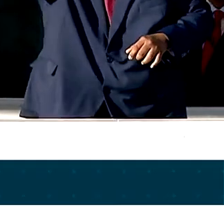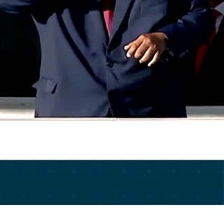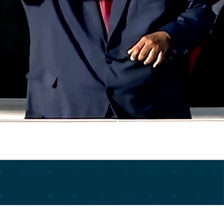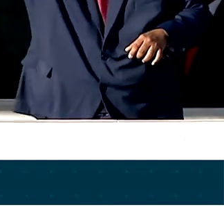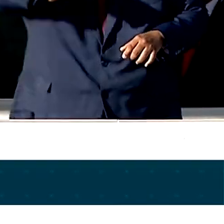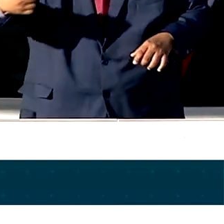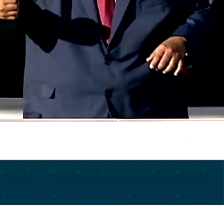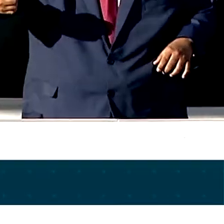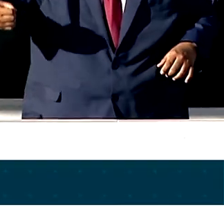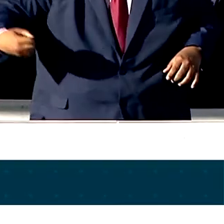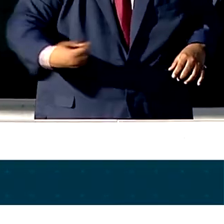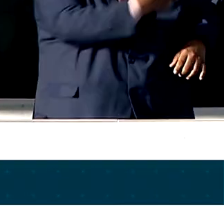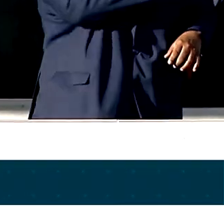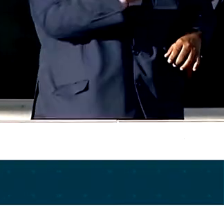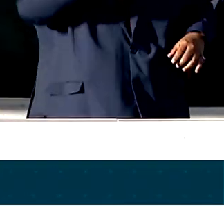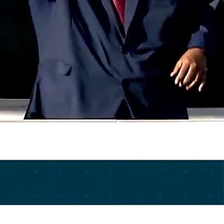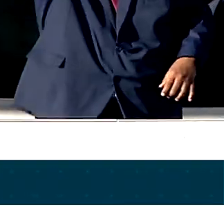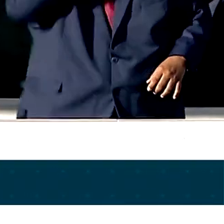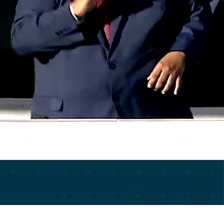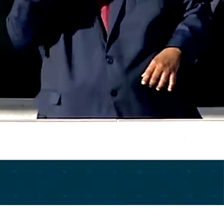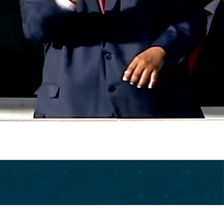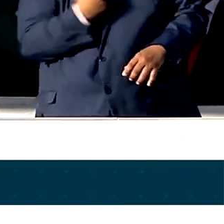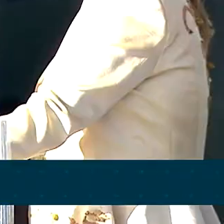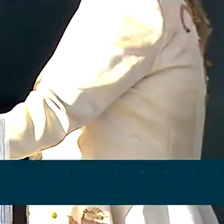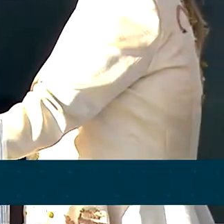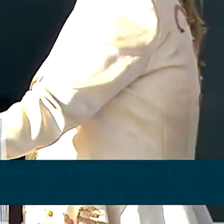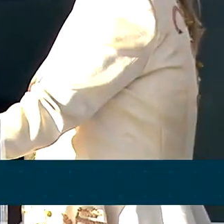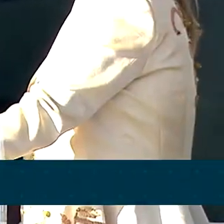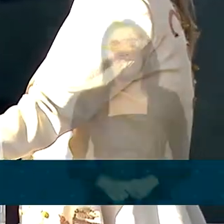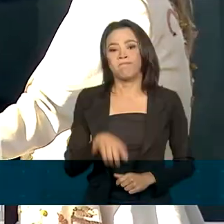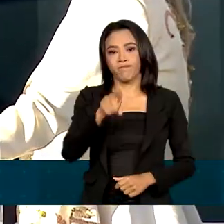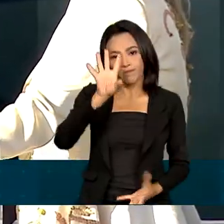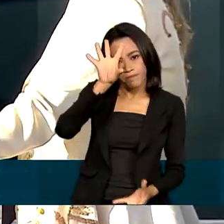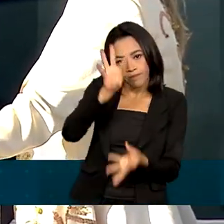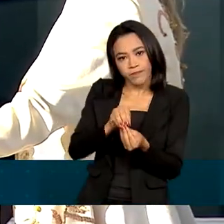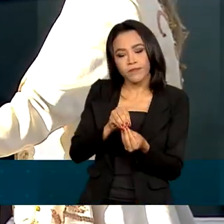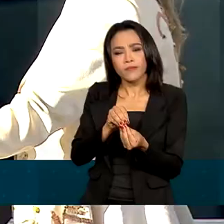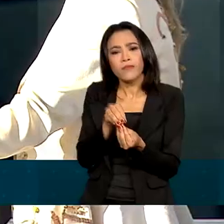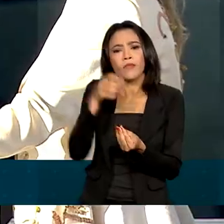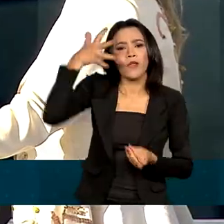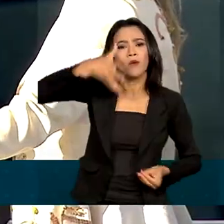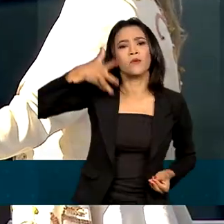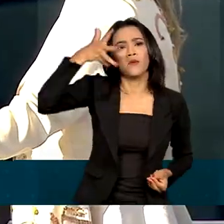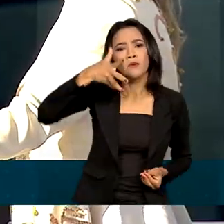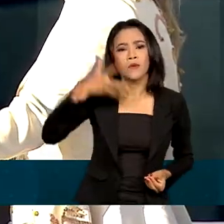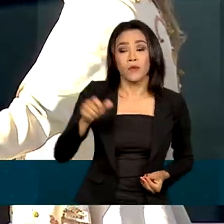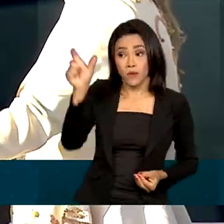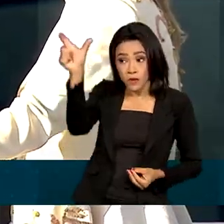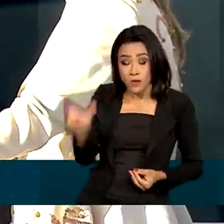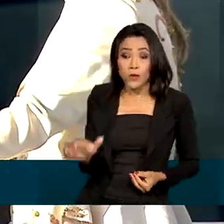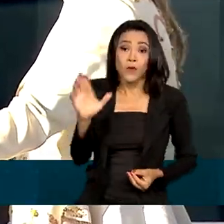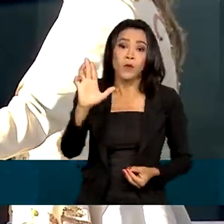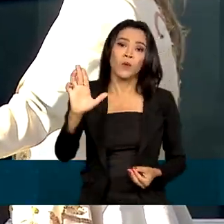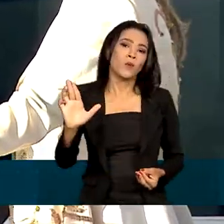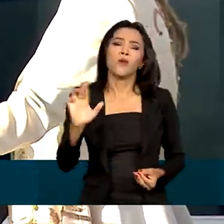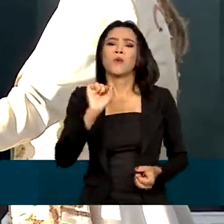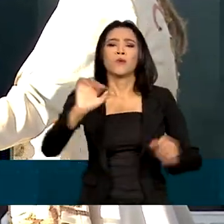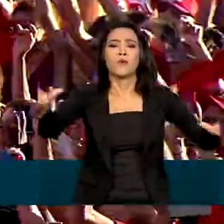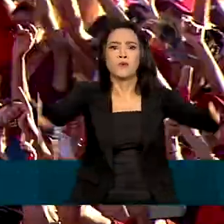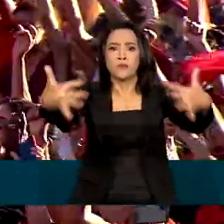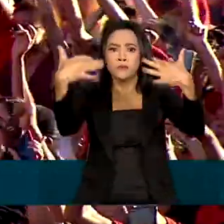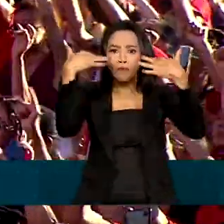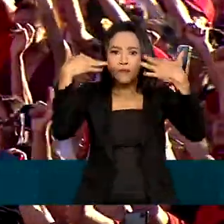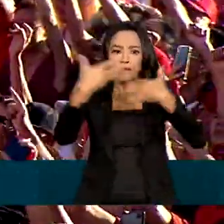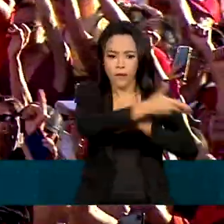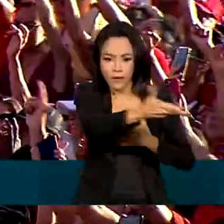novo e decisivo capítulo da nossa história. Ao finalizar o discurso, Lula reforçou o chamado para que toda a